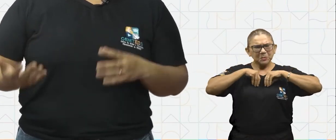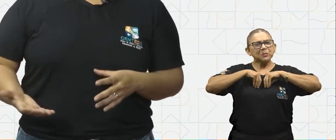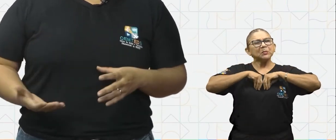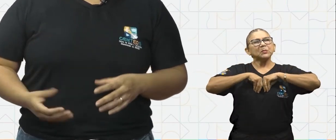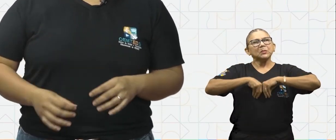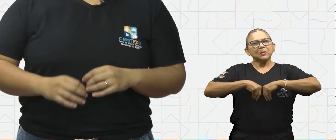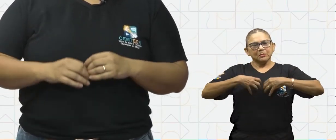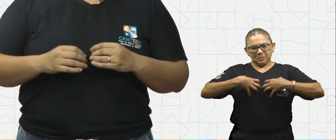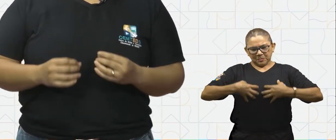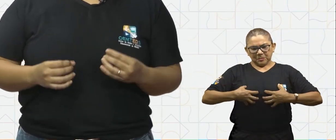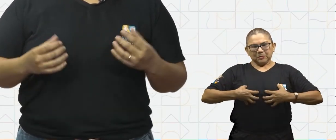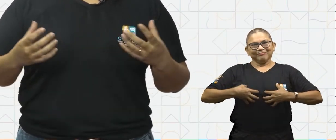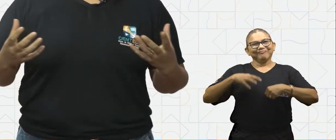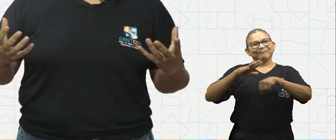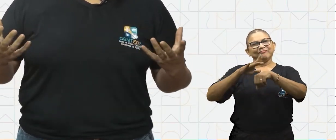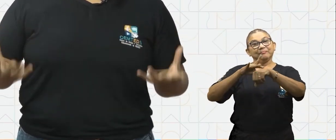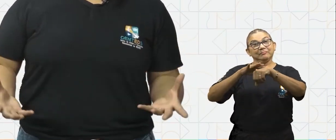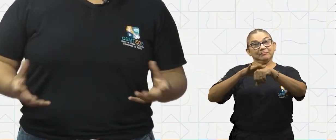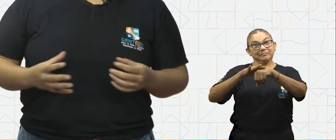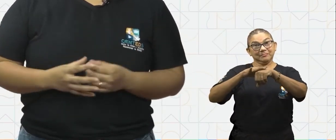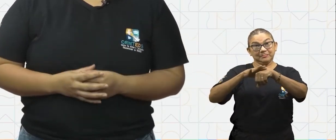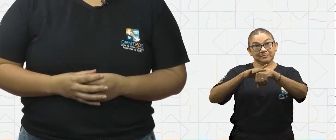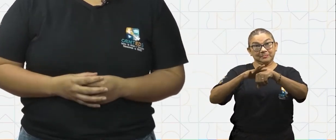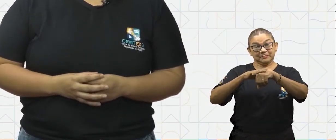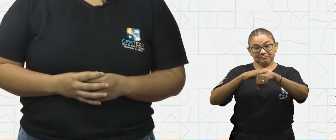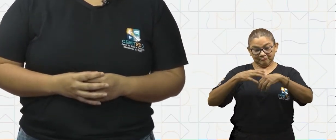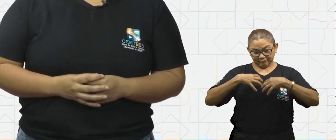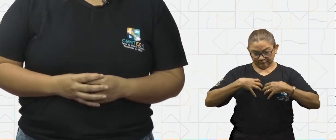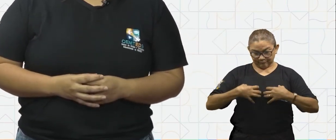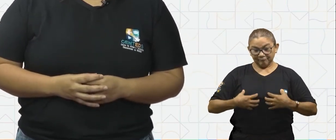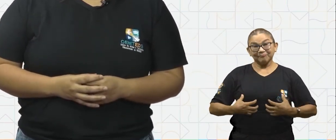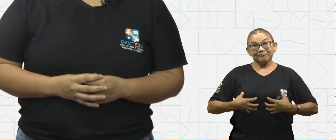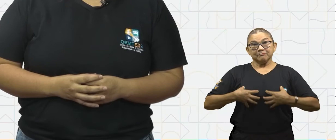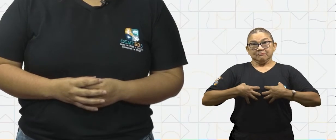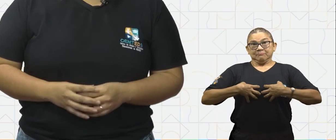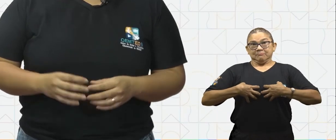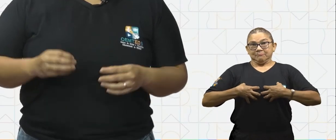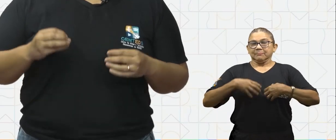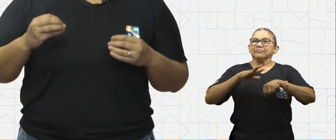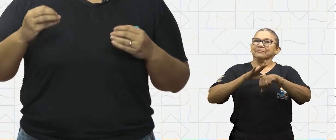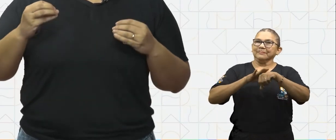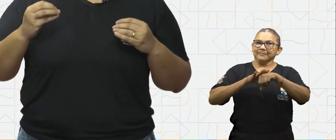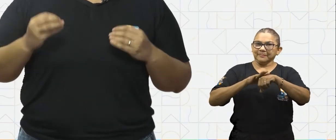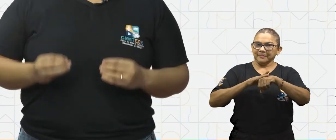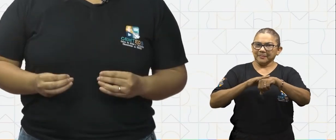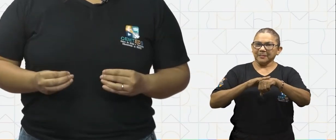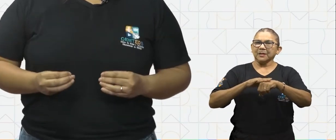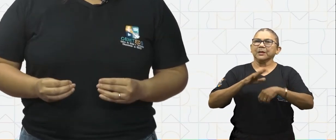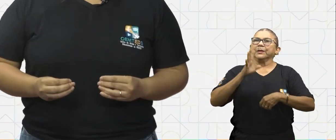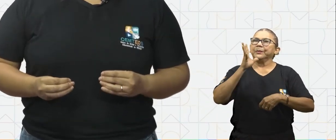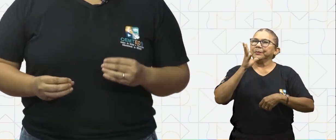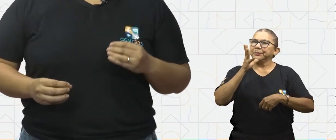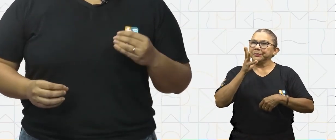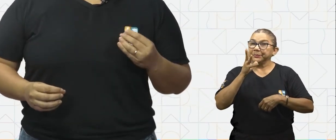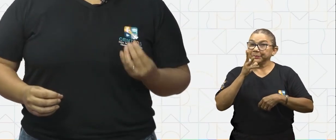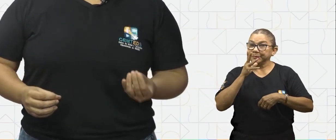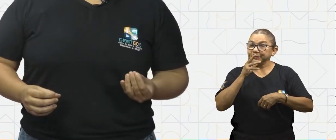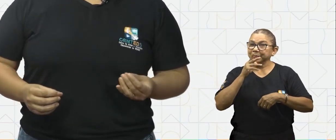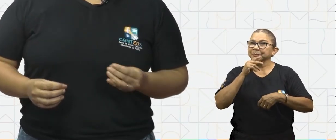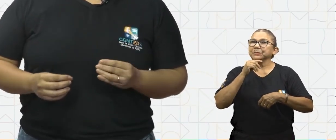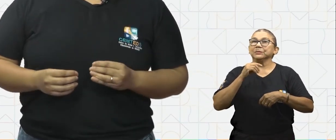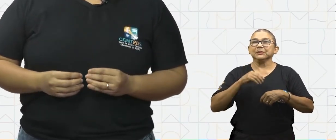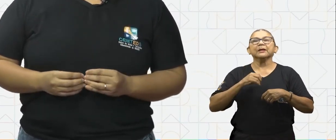vírus e fungos podem ocasionar doenças respiratórias. De acordo com a duração, as